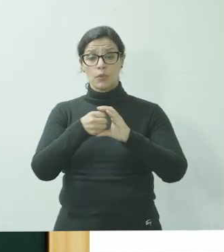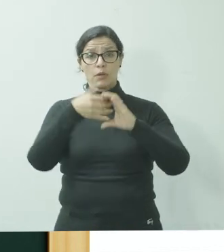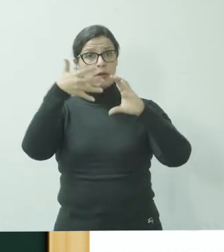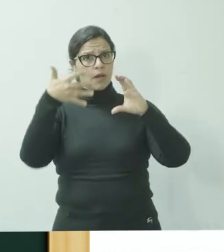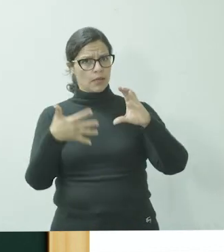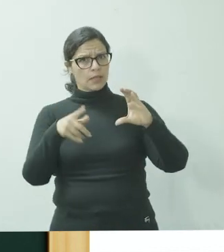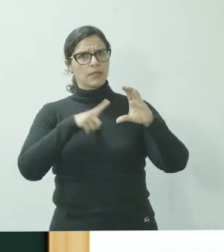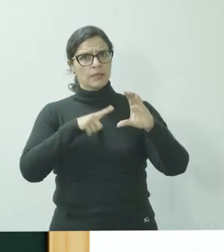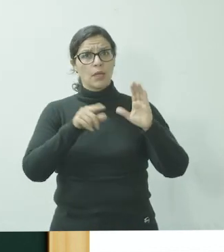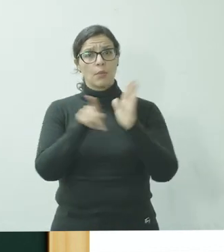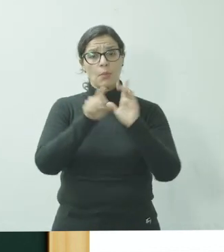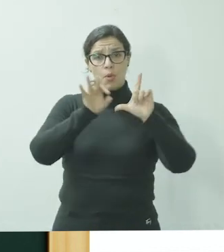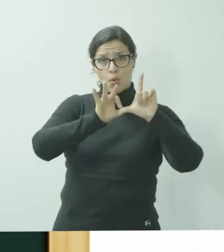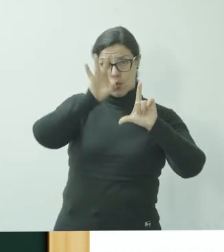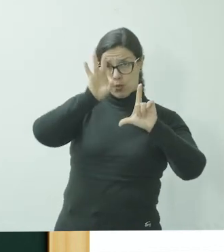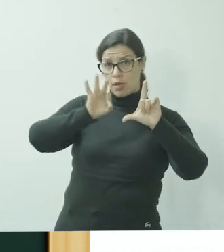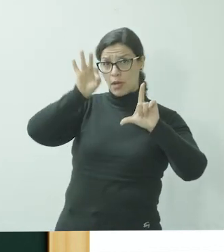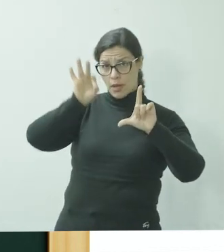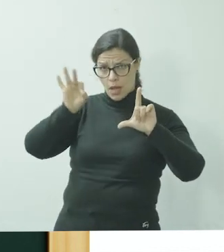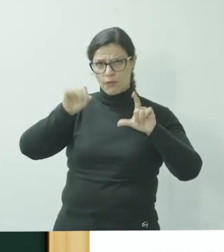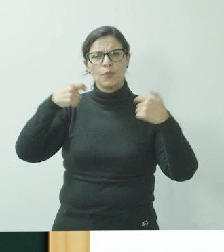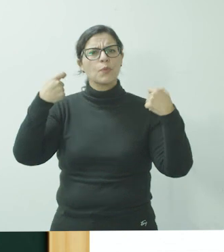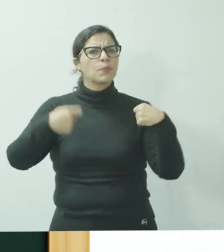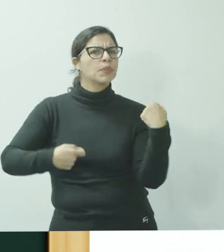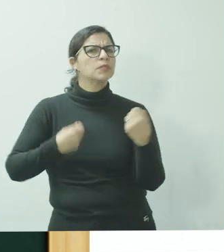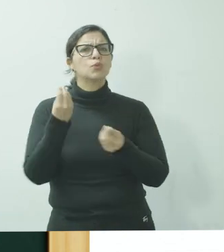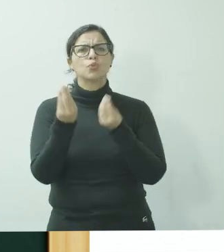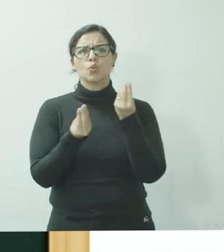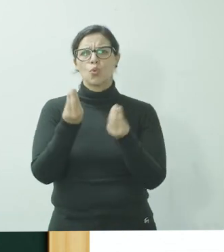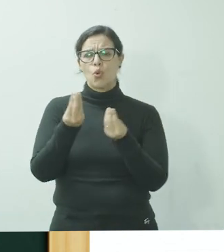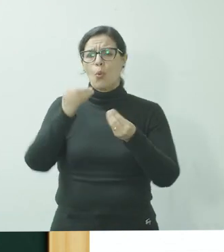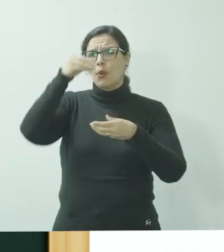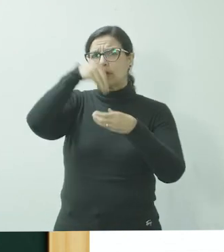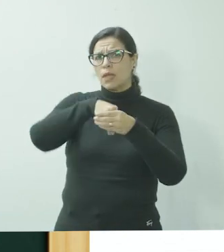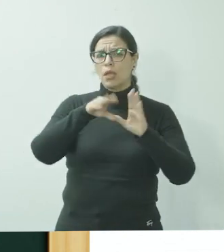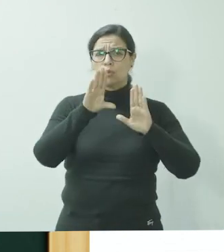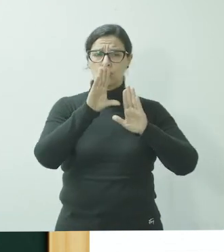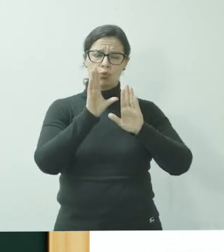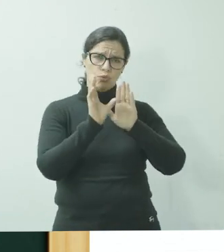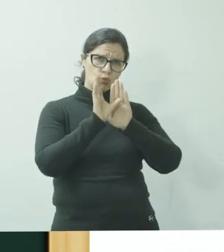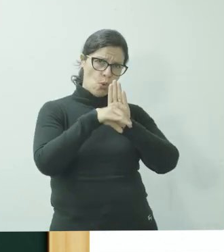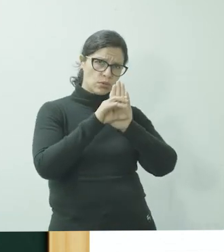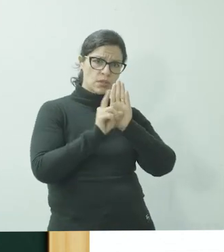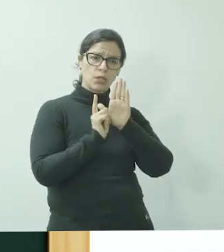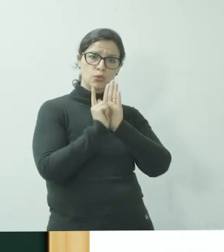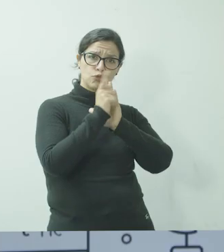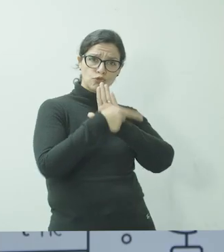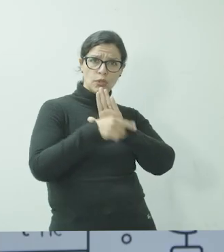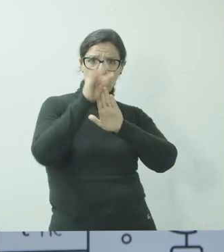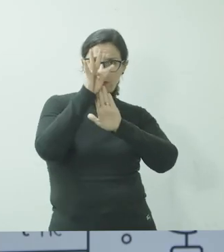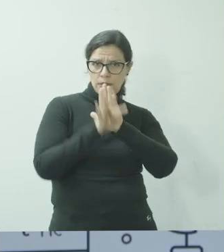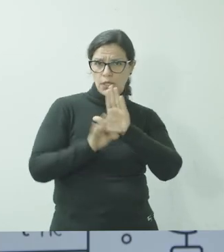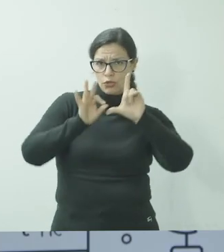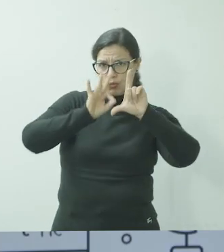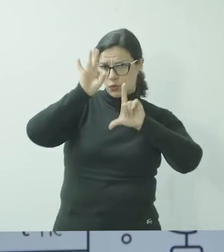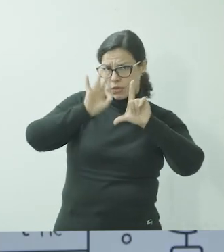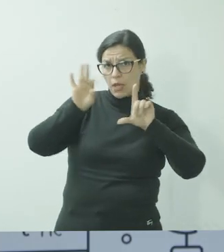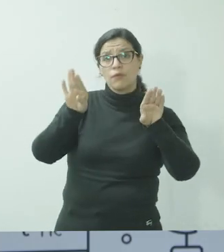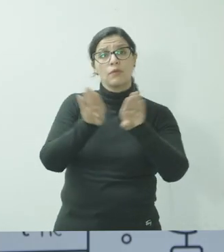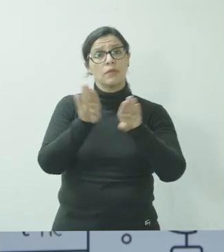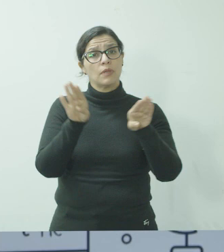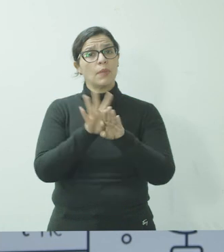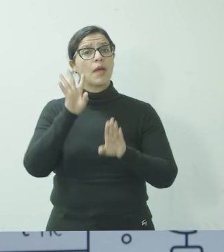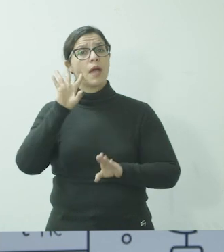as características de um gráfico o que que precisa né conter nesse gênero textual e também